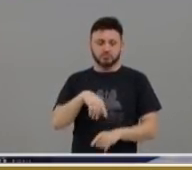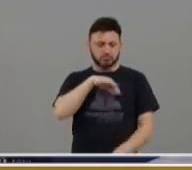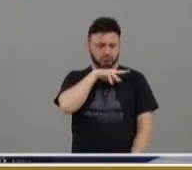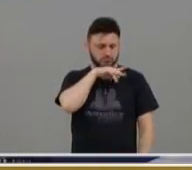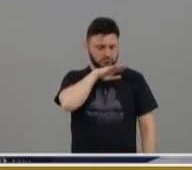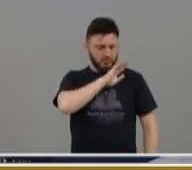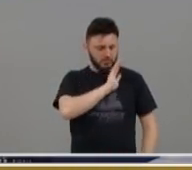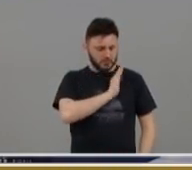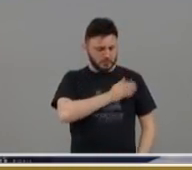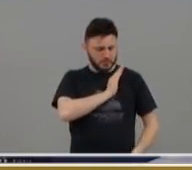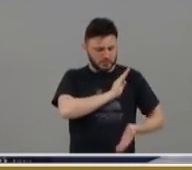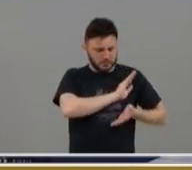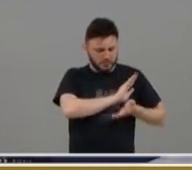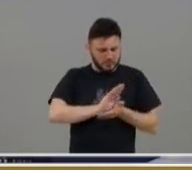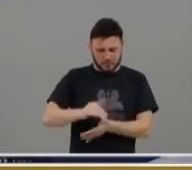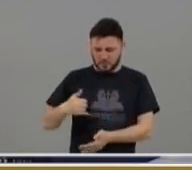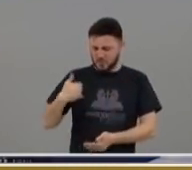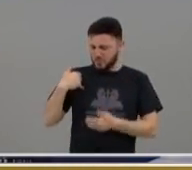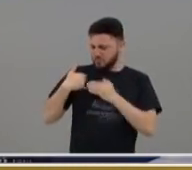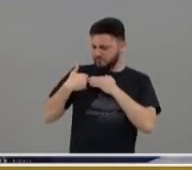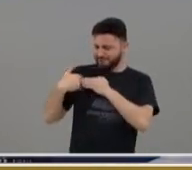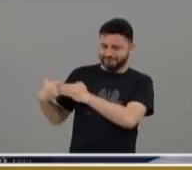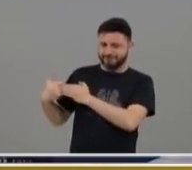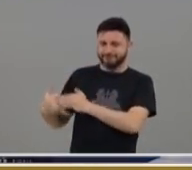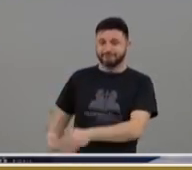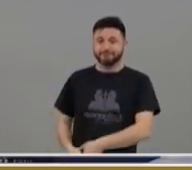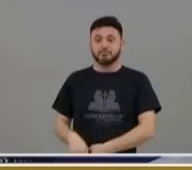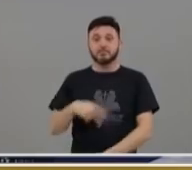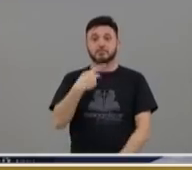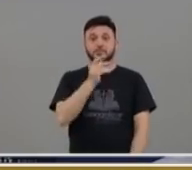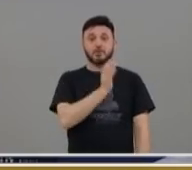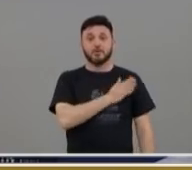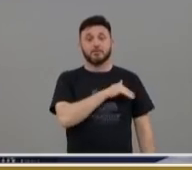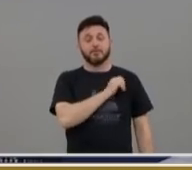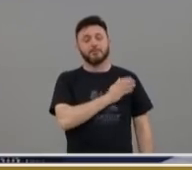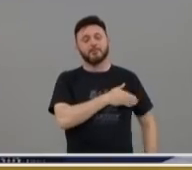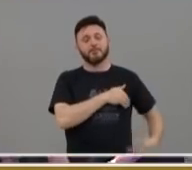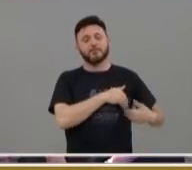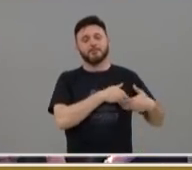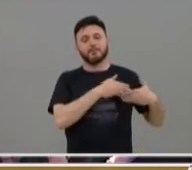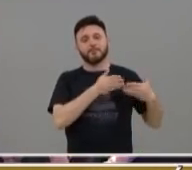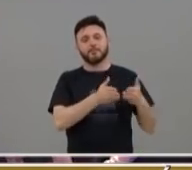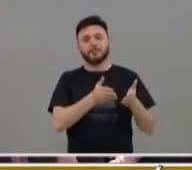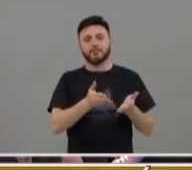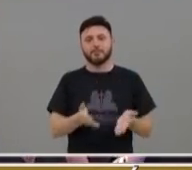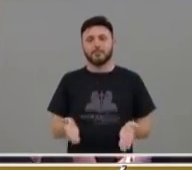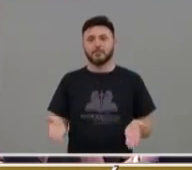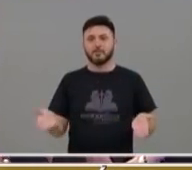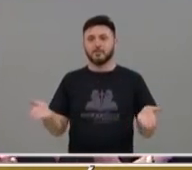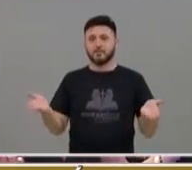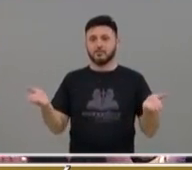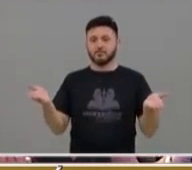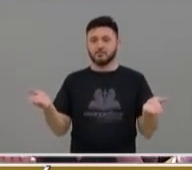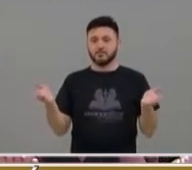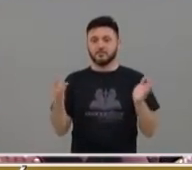todo o nosso orgulho. Com as suas mãos abertas, peça o Espírito Santo, diga comigo.